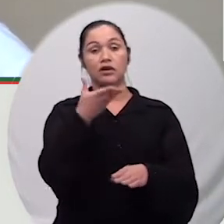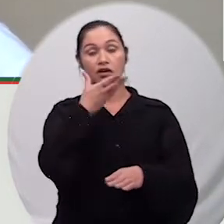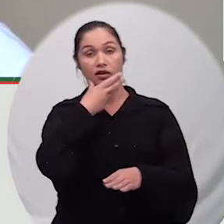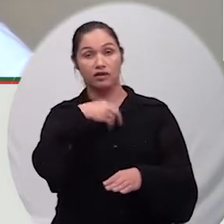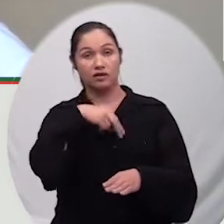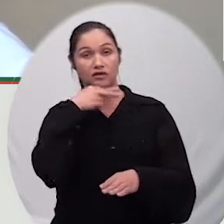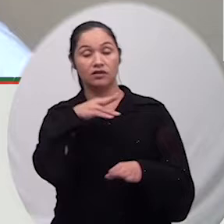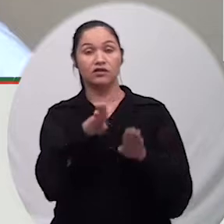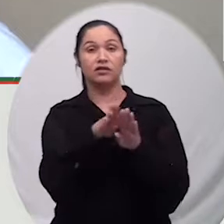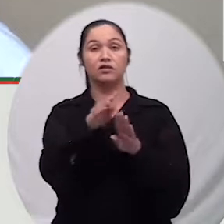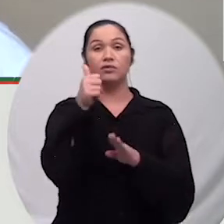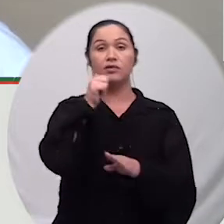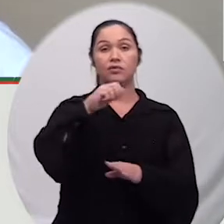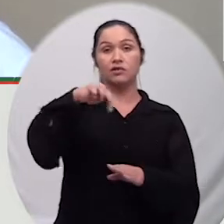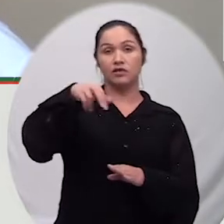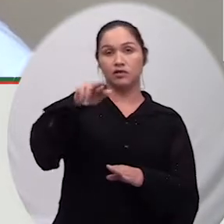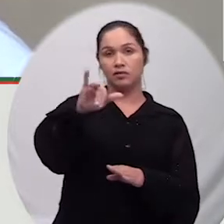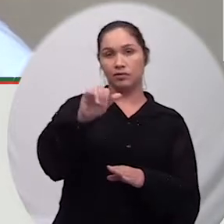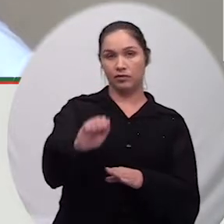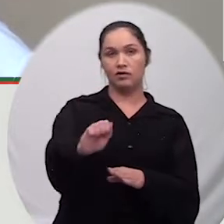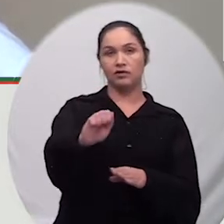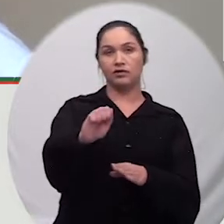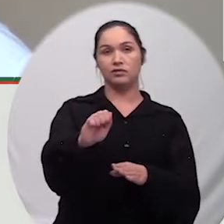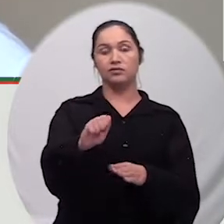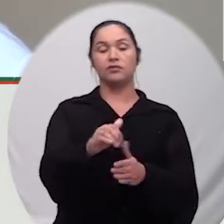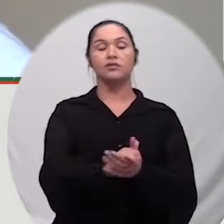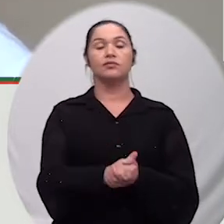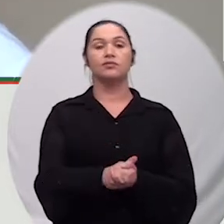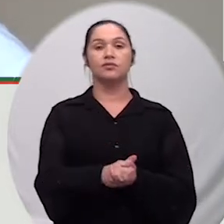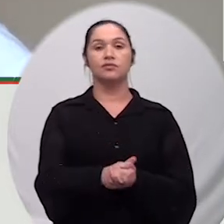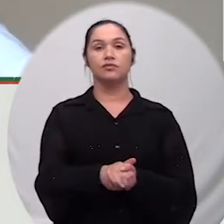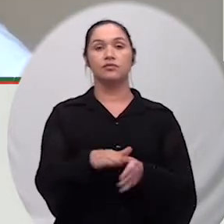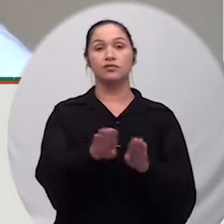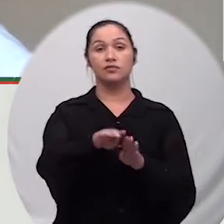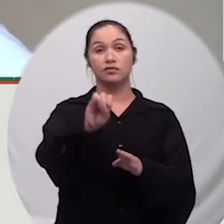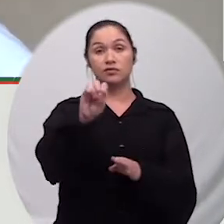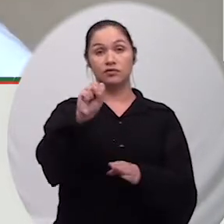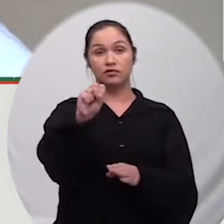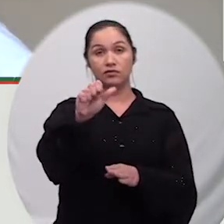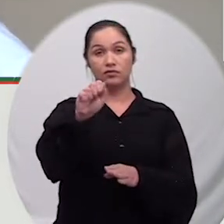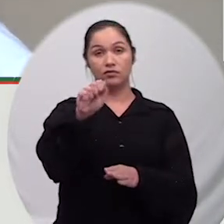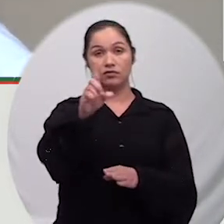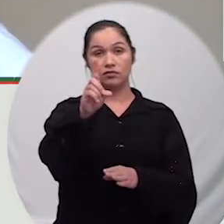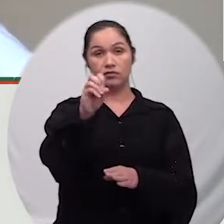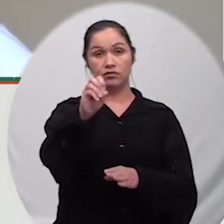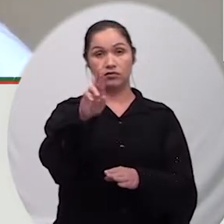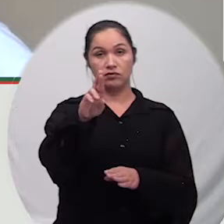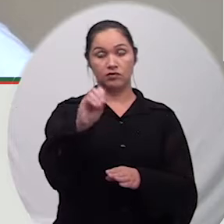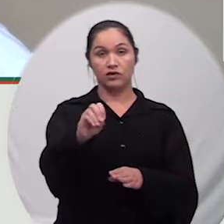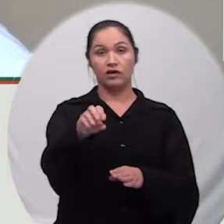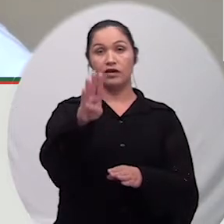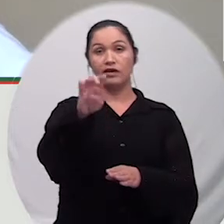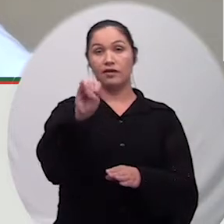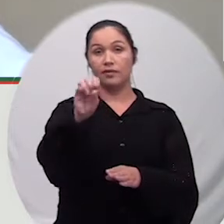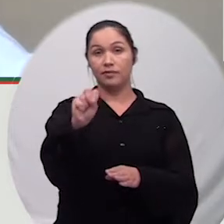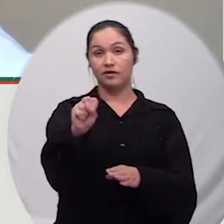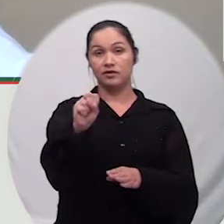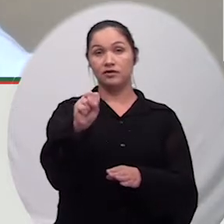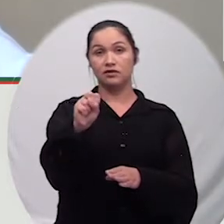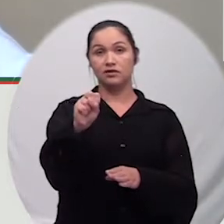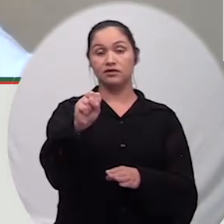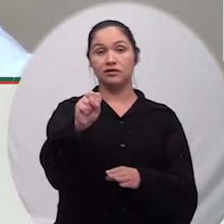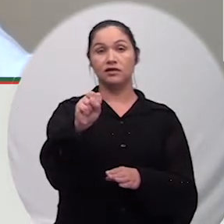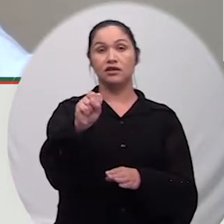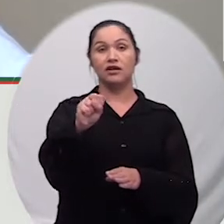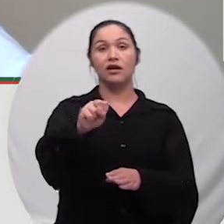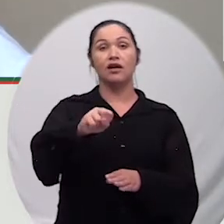Maria Aparecida, sua esposa, a esposa do Alexandro. Também a Isadora, que é uma bisneta e foi nossa vereadora mirim